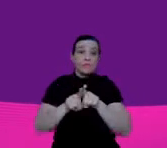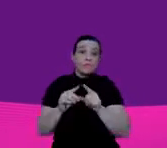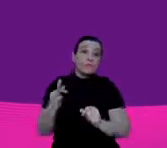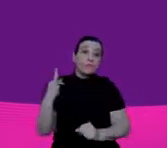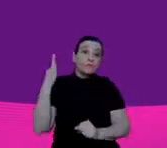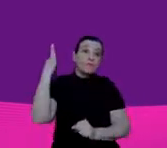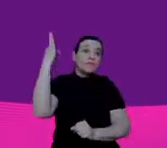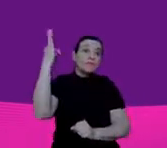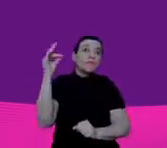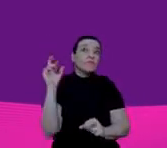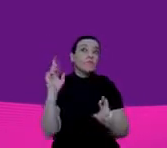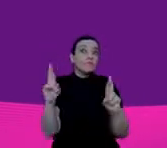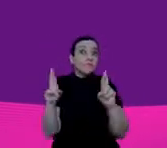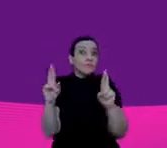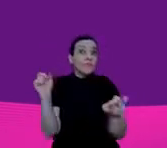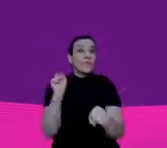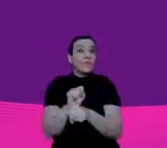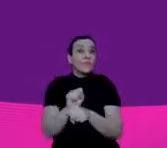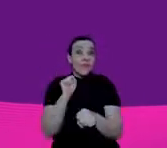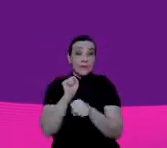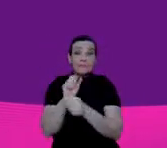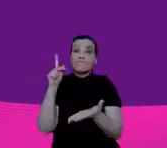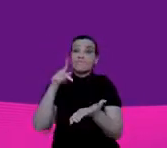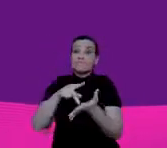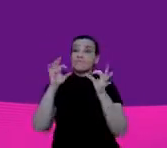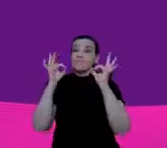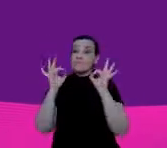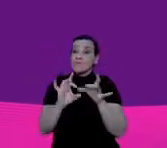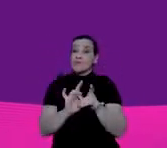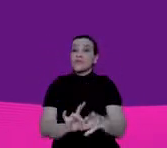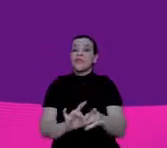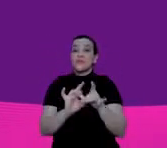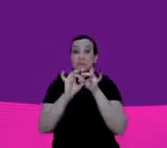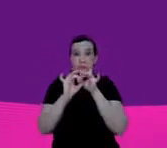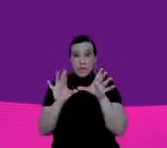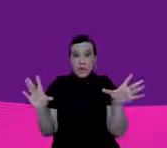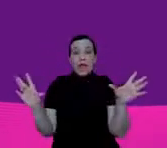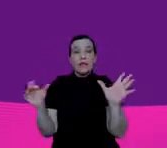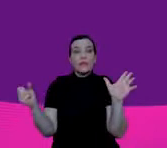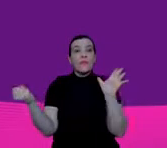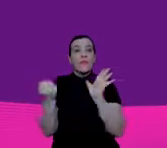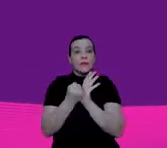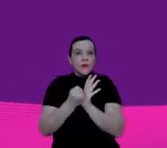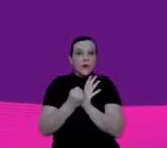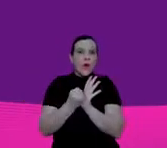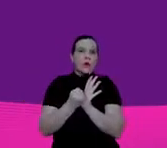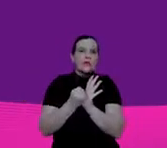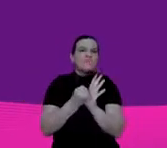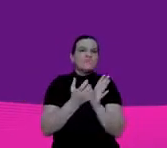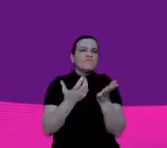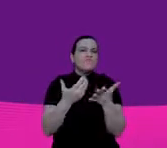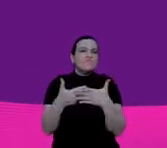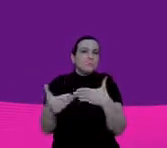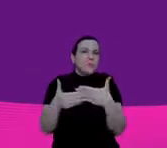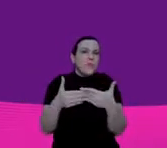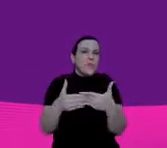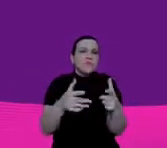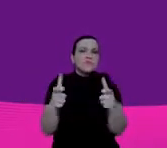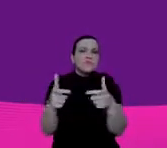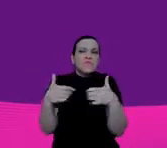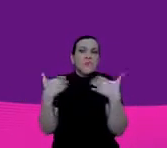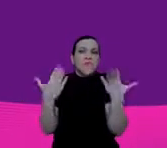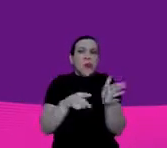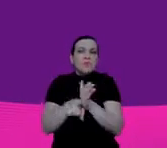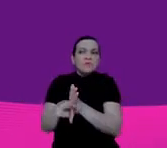seja realmente de uma disponibilidade de biomarcadores, seja eles quais forem, mas que possam ajudar a gente para fazer